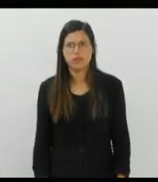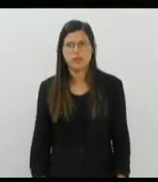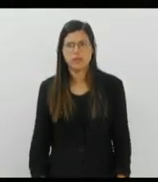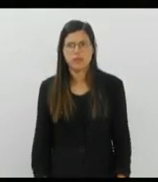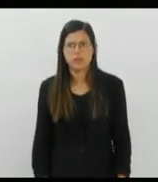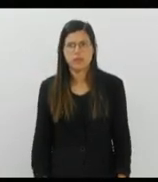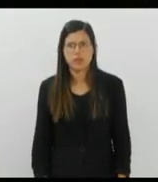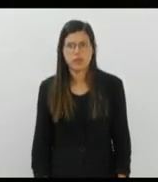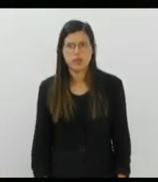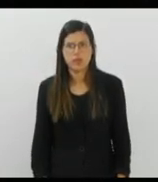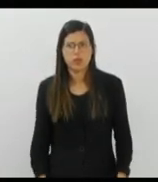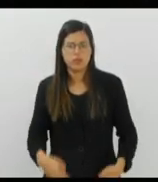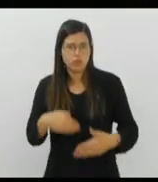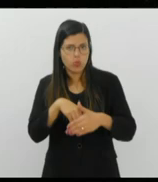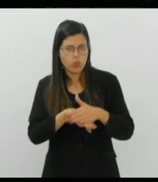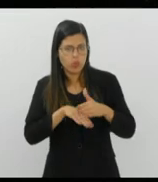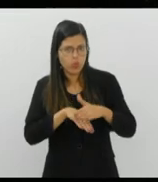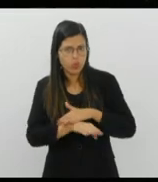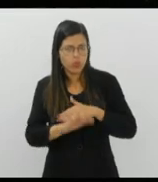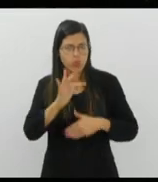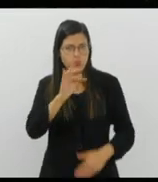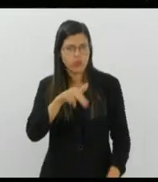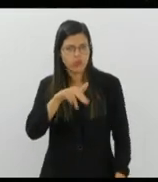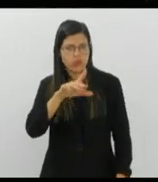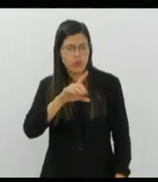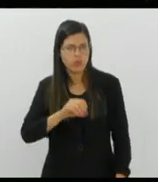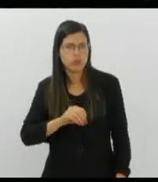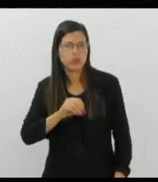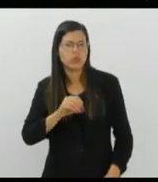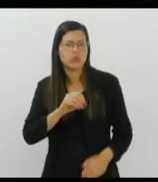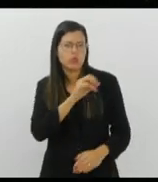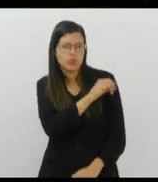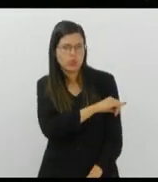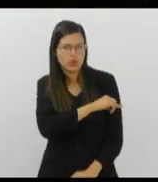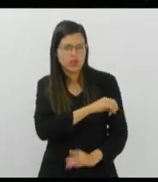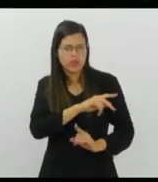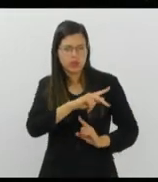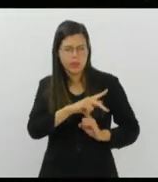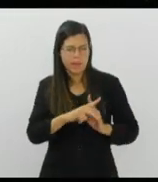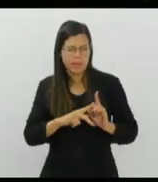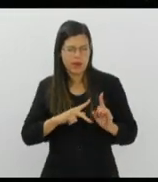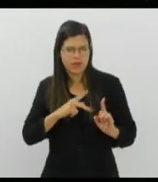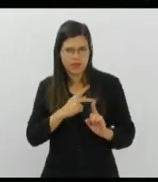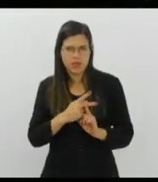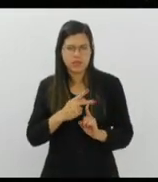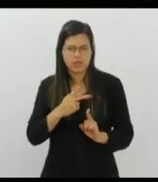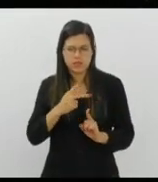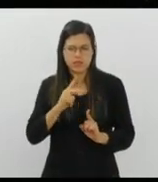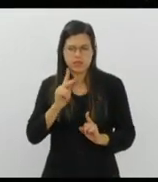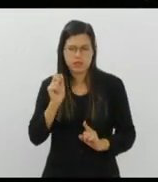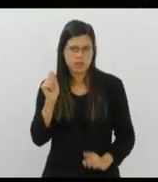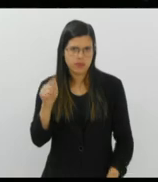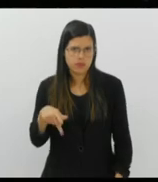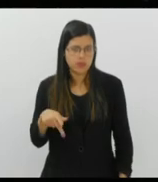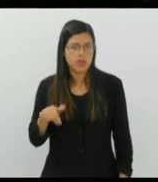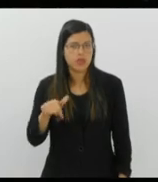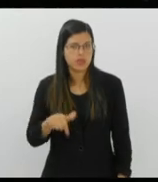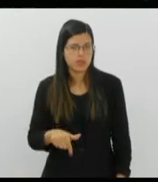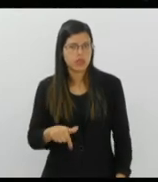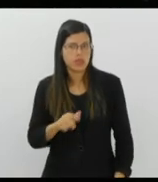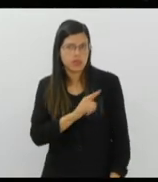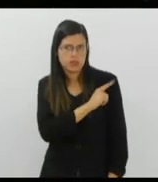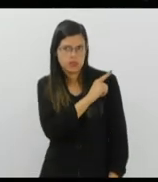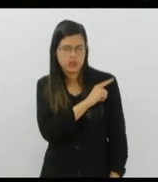das contas do Fundo Único do Rio Previdência, que é o dinheiro para a gestão interna do Rio